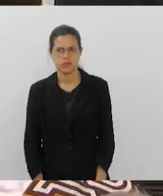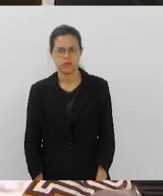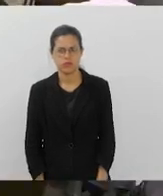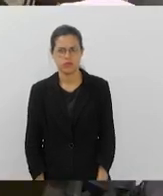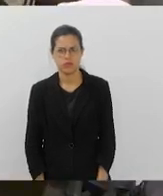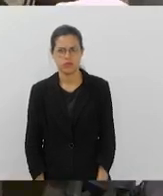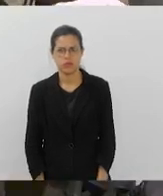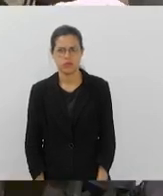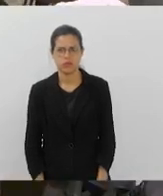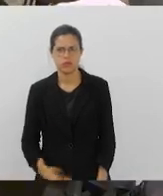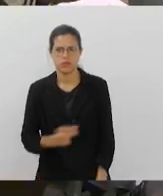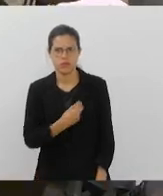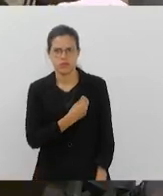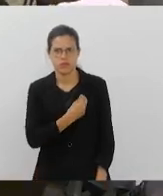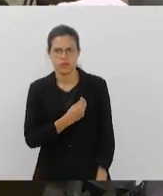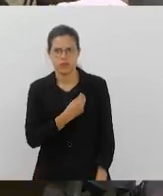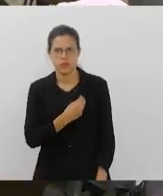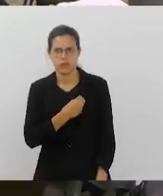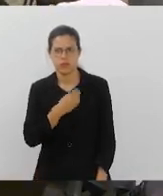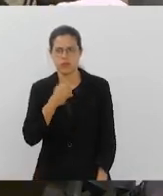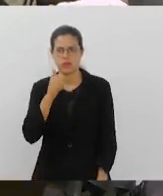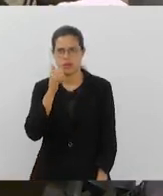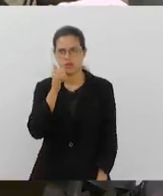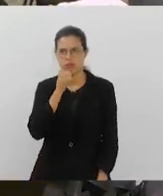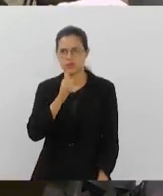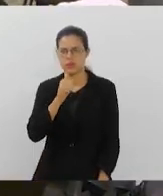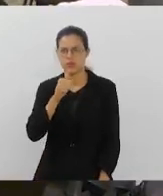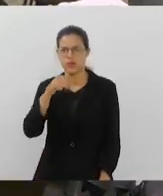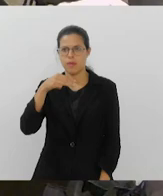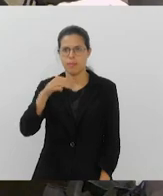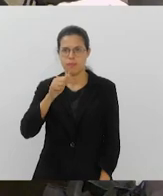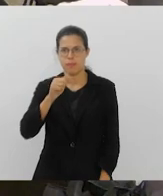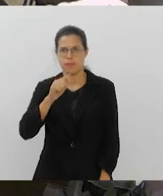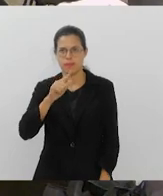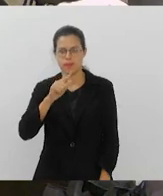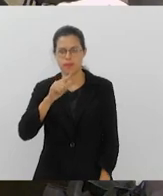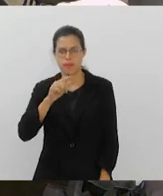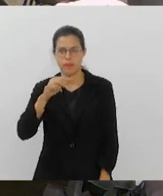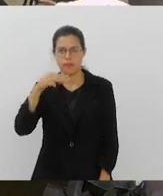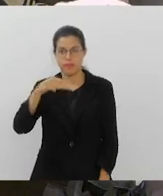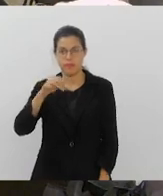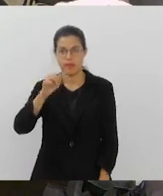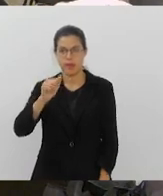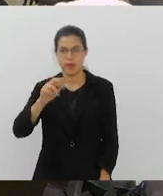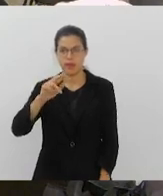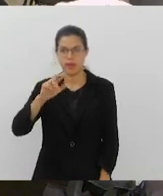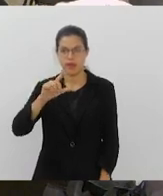Confirmando a presença da senhora Marli Grace, gostaríamos de entregar o certificado em mãos.